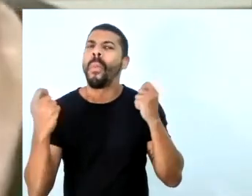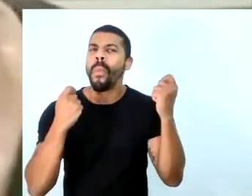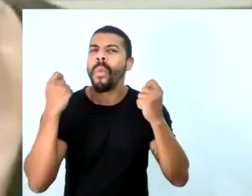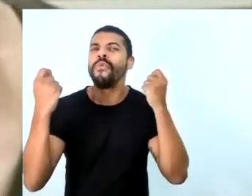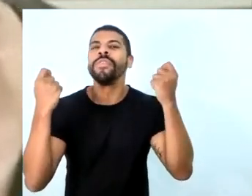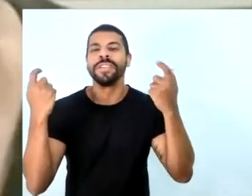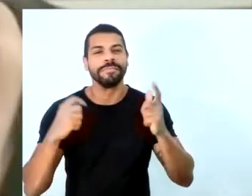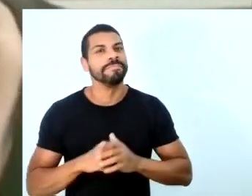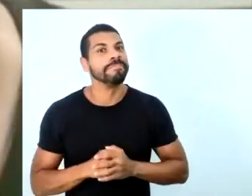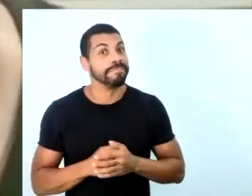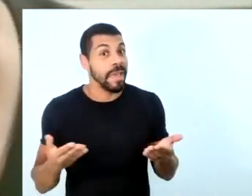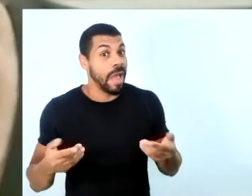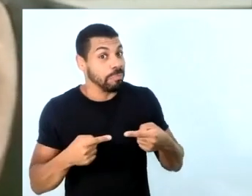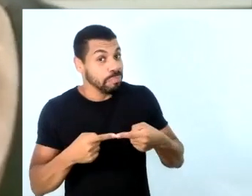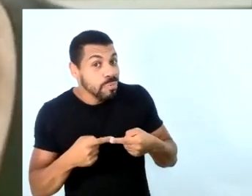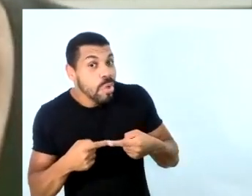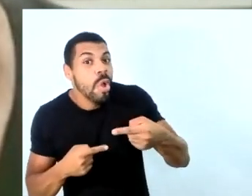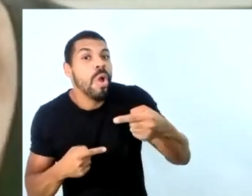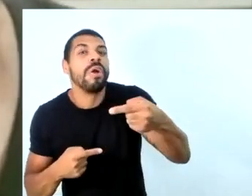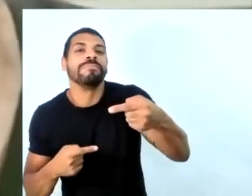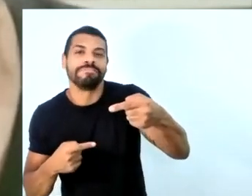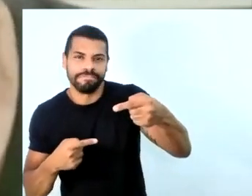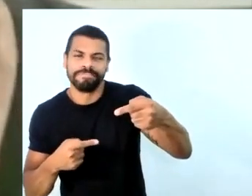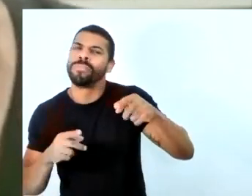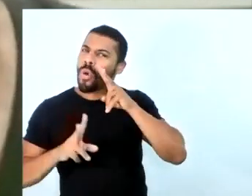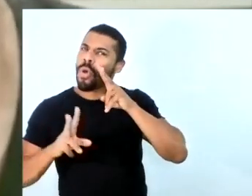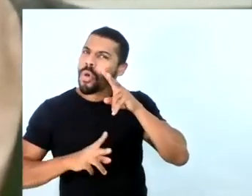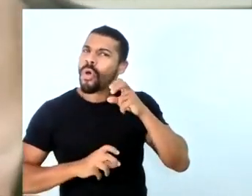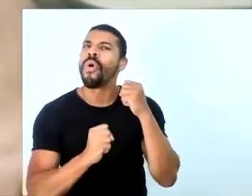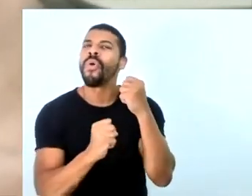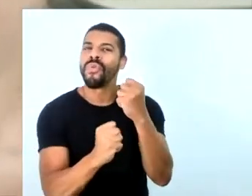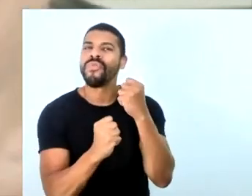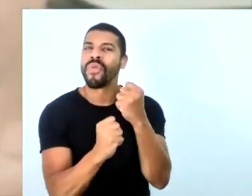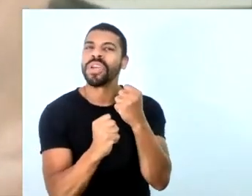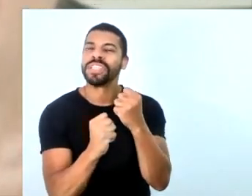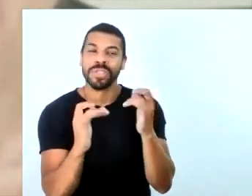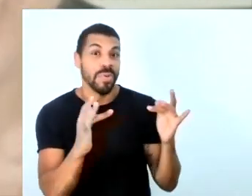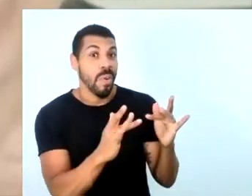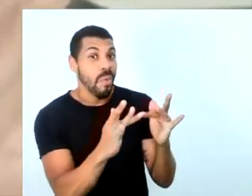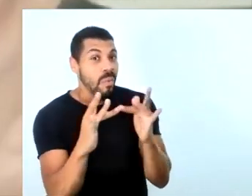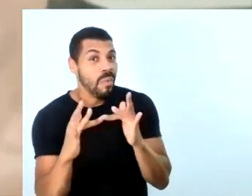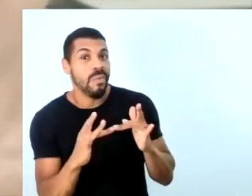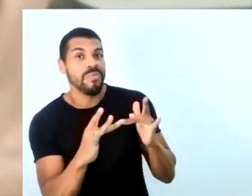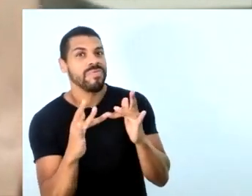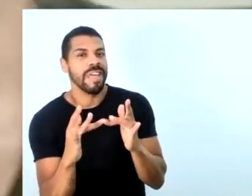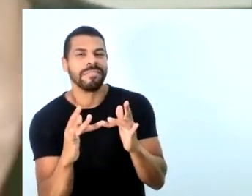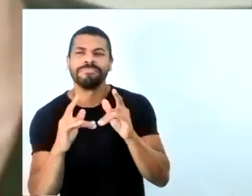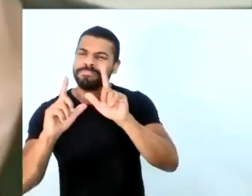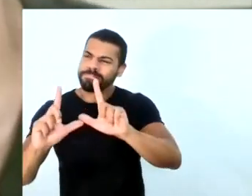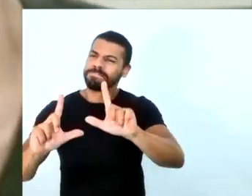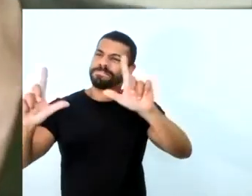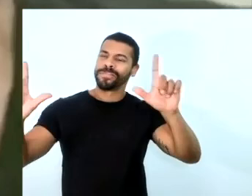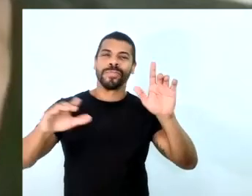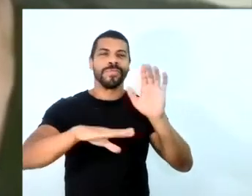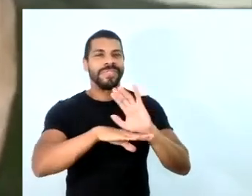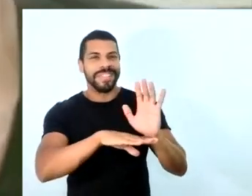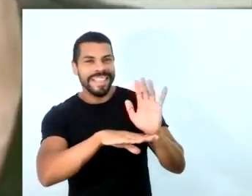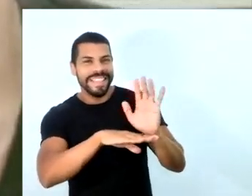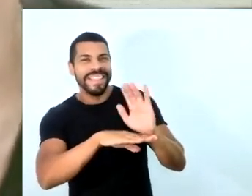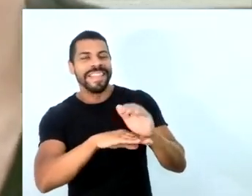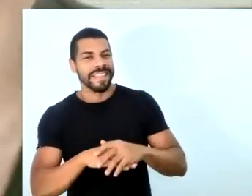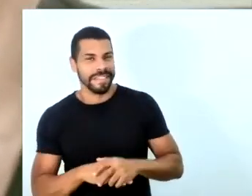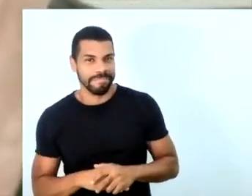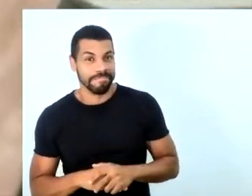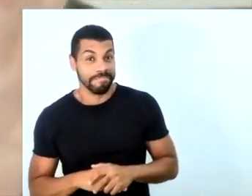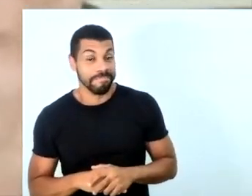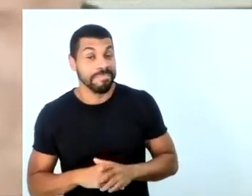Inédit exibiu, eu acredito que acontecem de maneira muito mais potente, mais forte, nesse contato com a tela grande e com as pessoas que estão